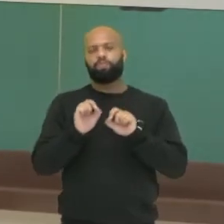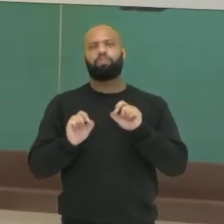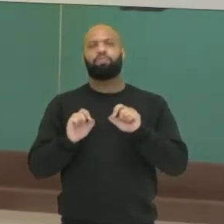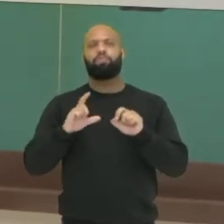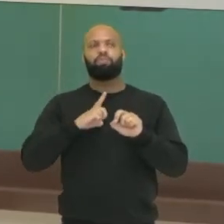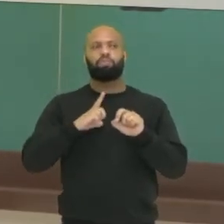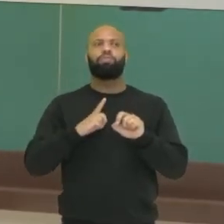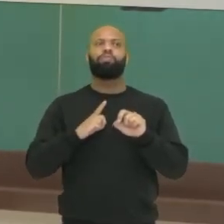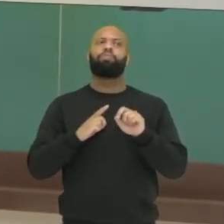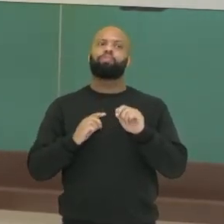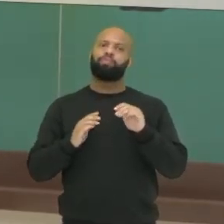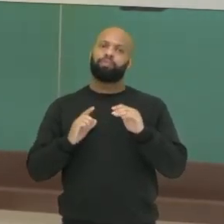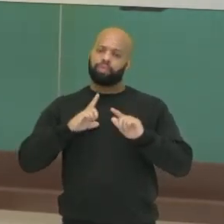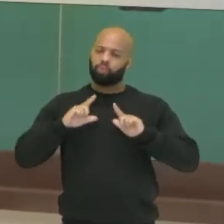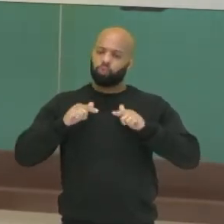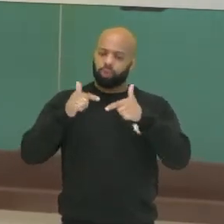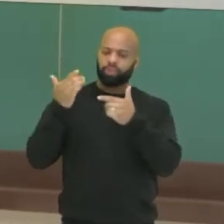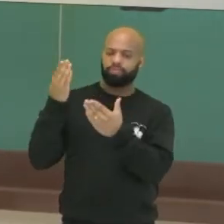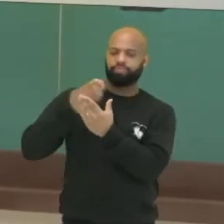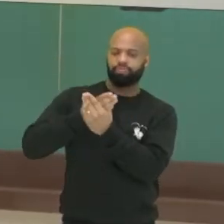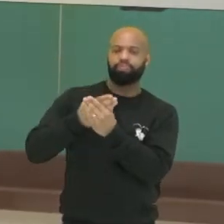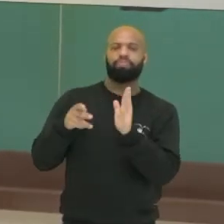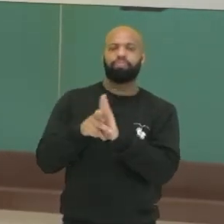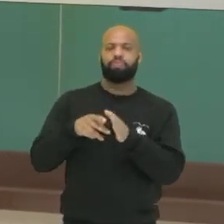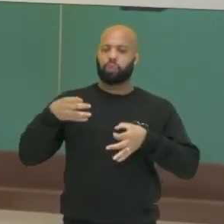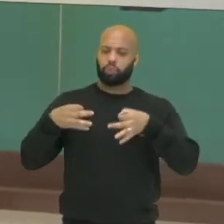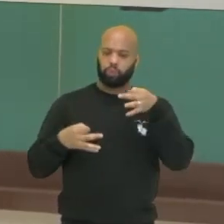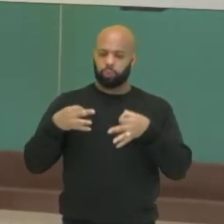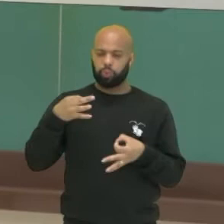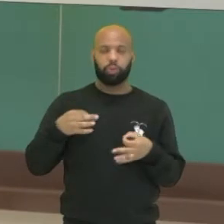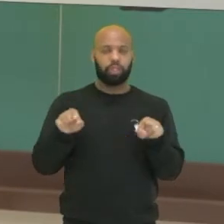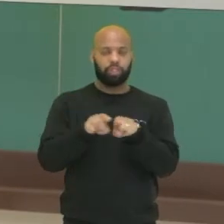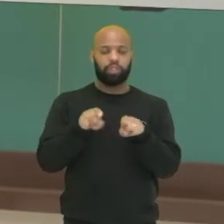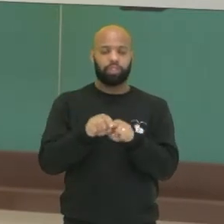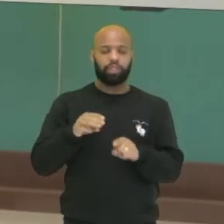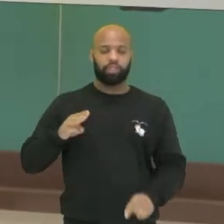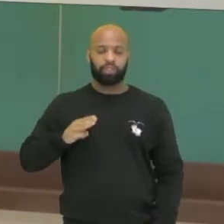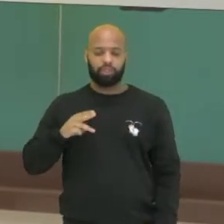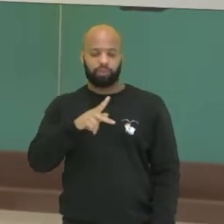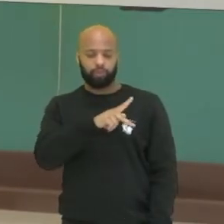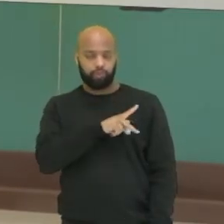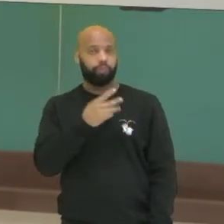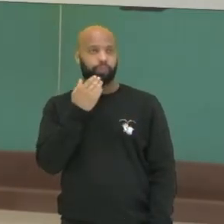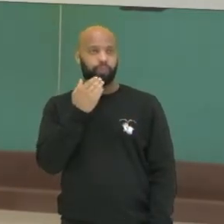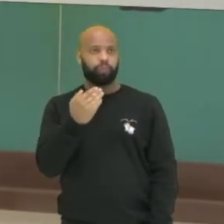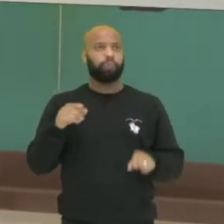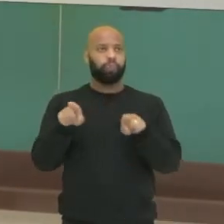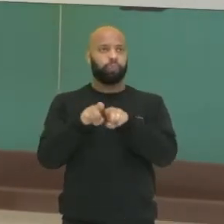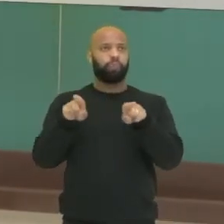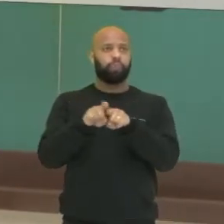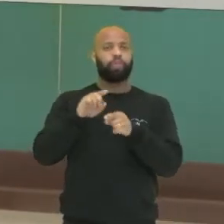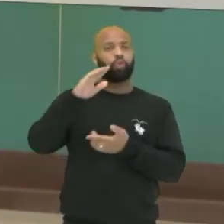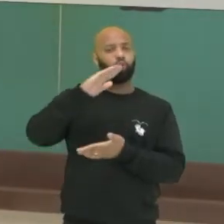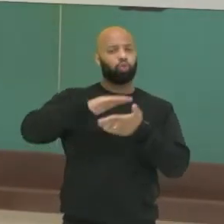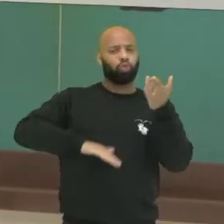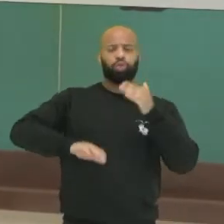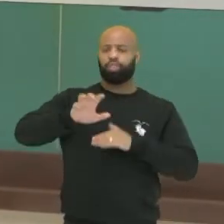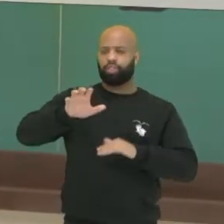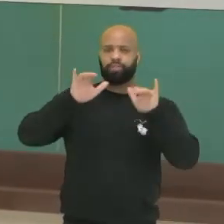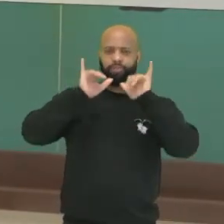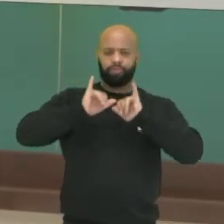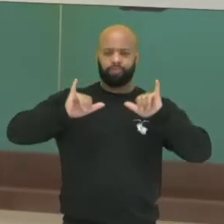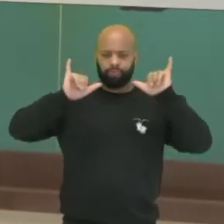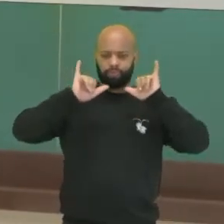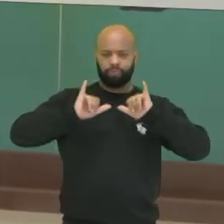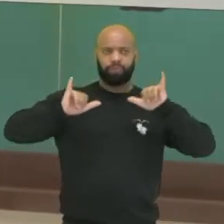entraram com uma ação na justiça, o Ministério Público pediu que fosse retirada, inclusive